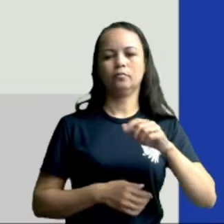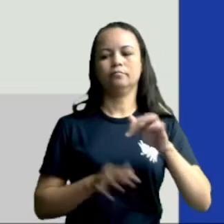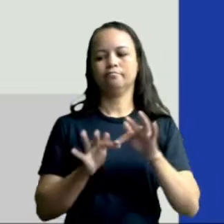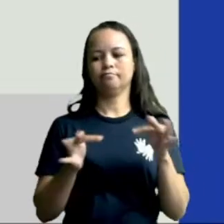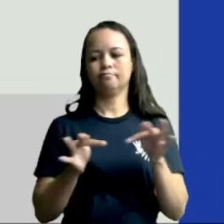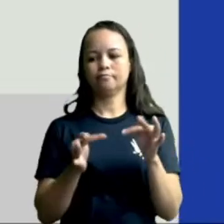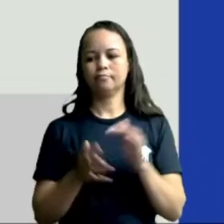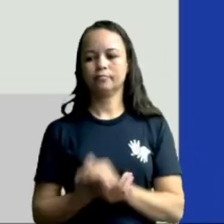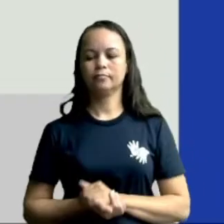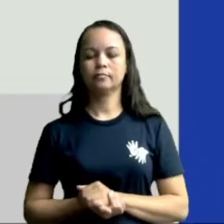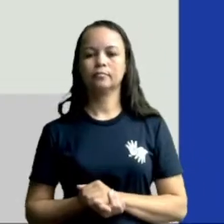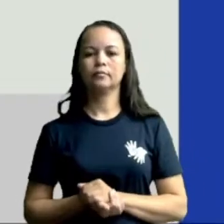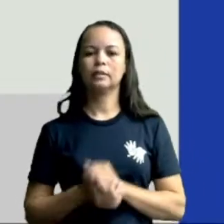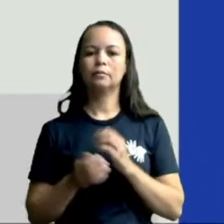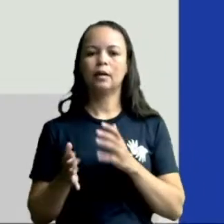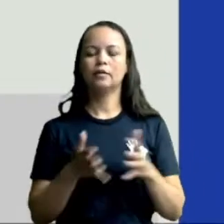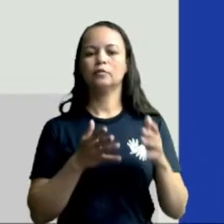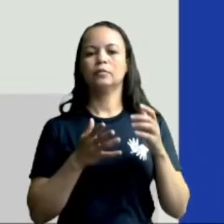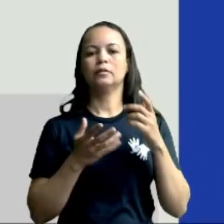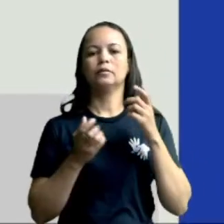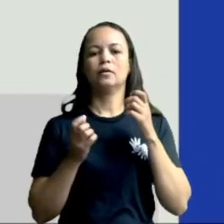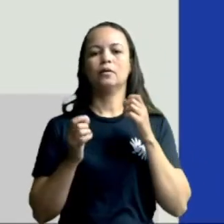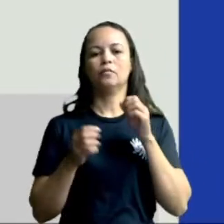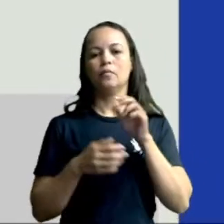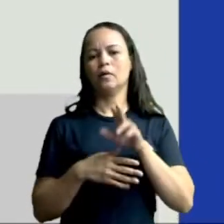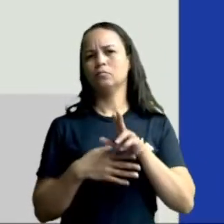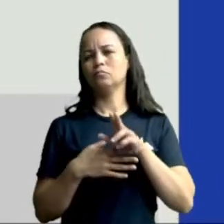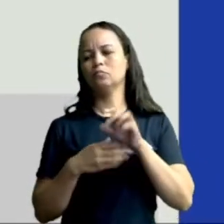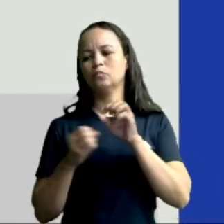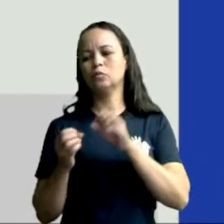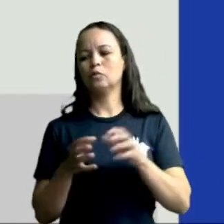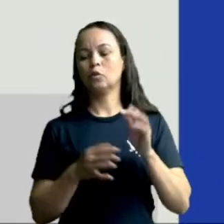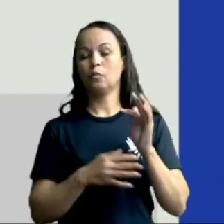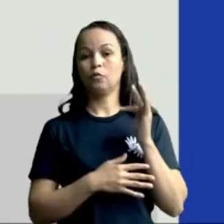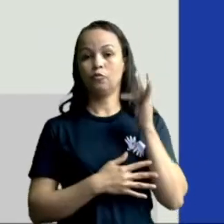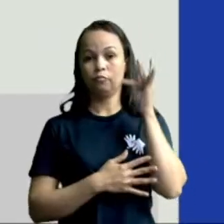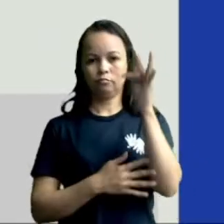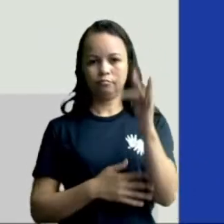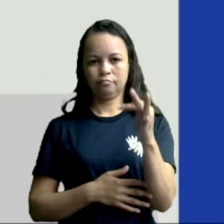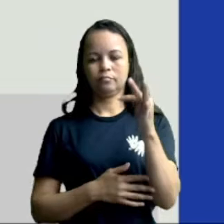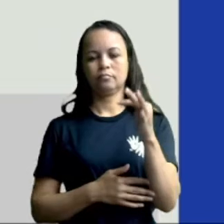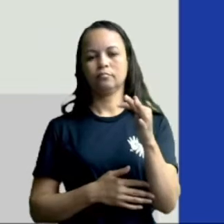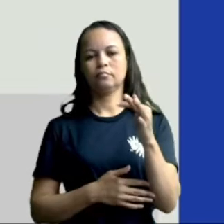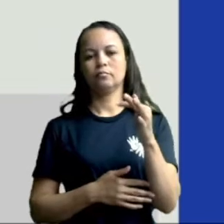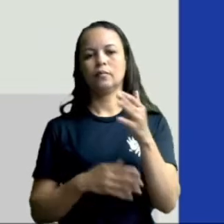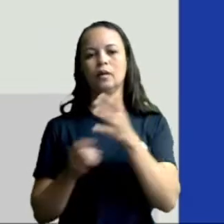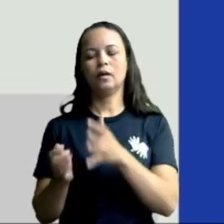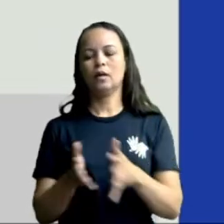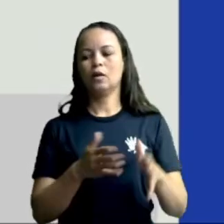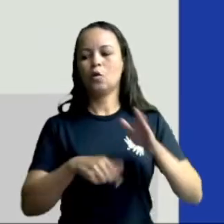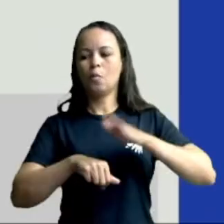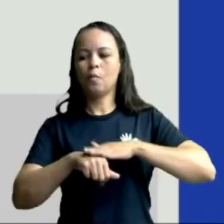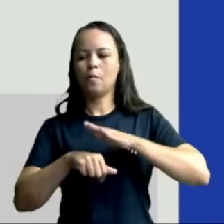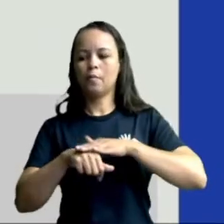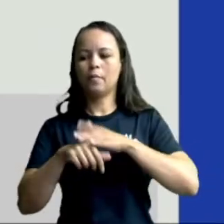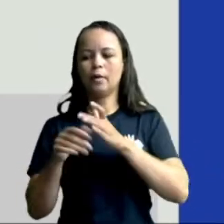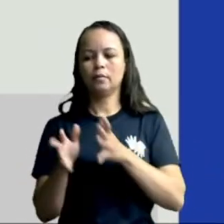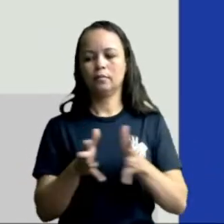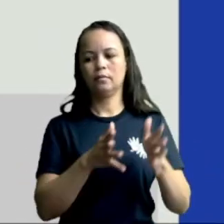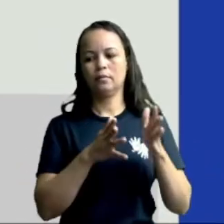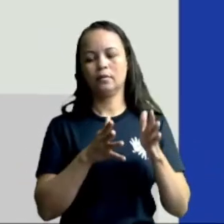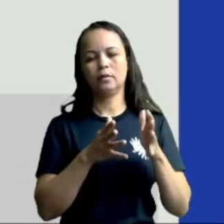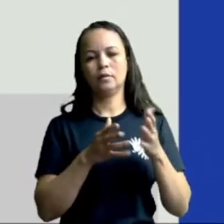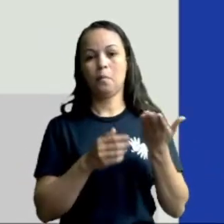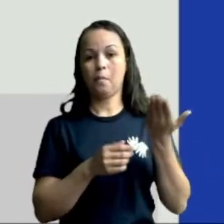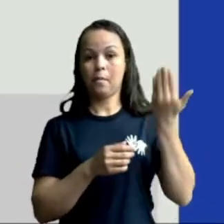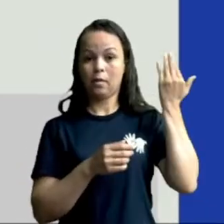E para expressar uma suposição sobre o futuro, situando o momento de partida de la